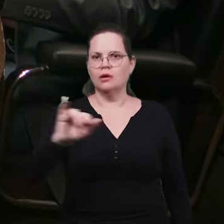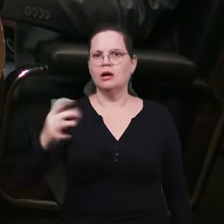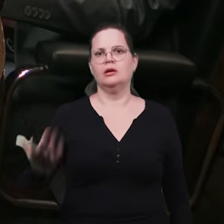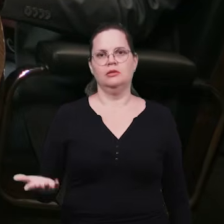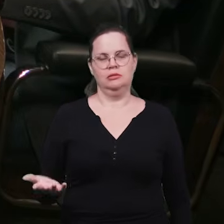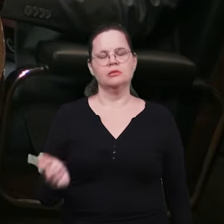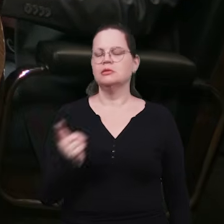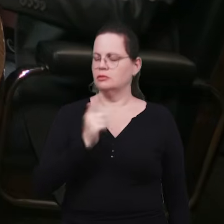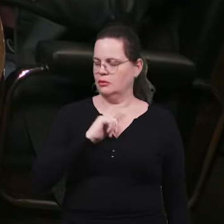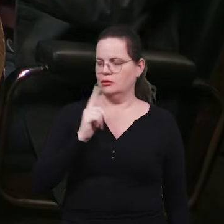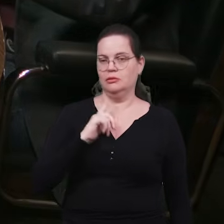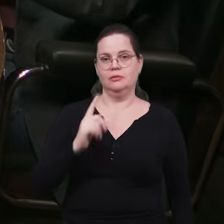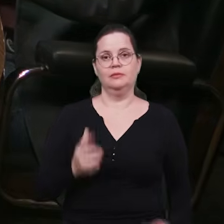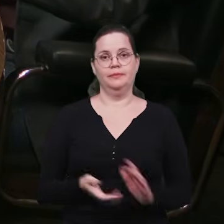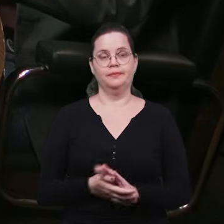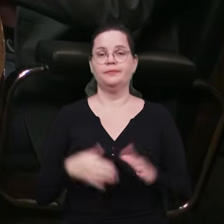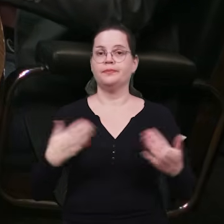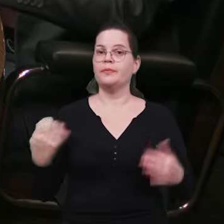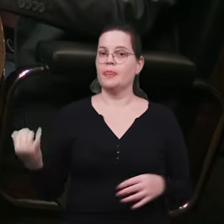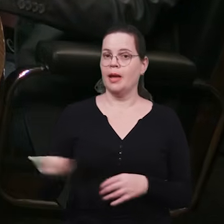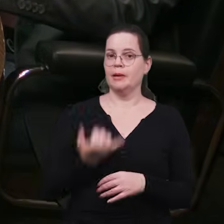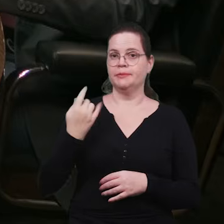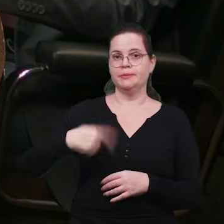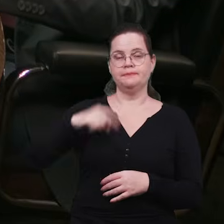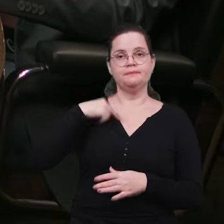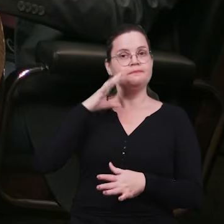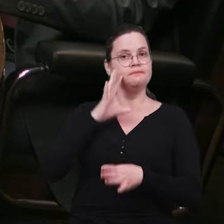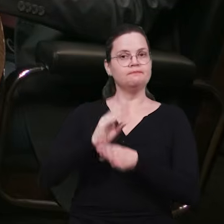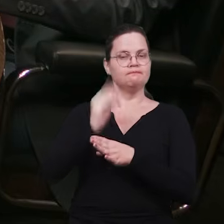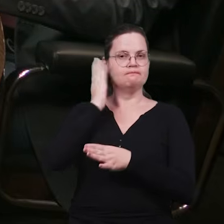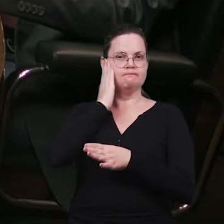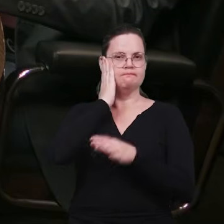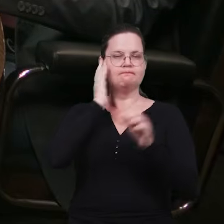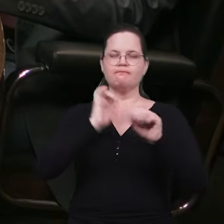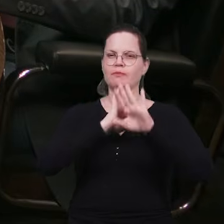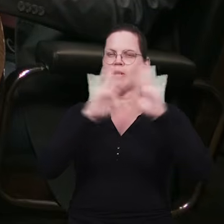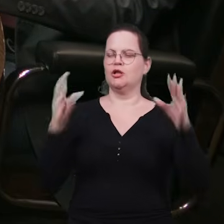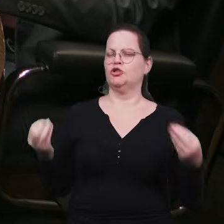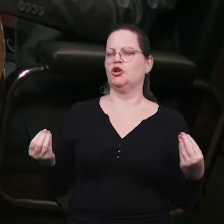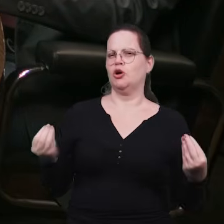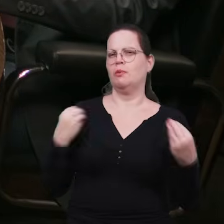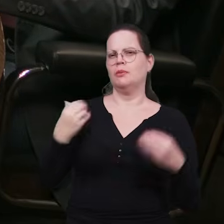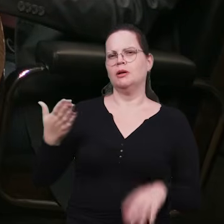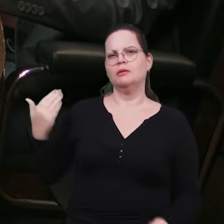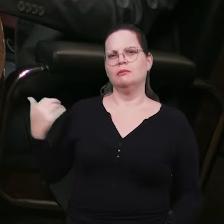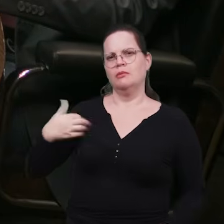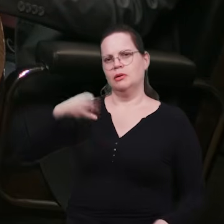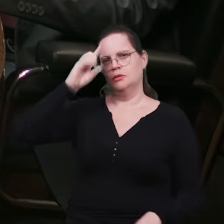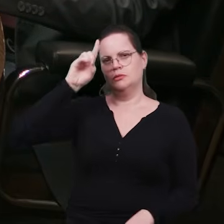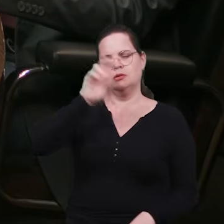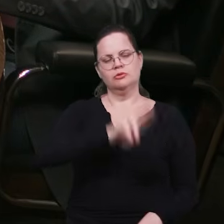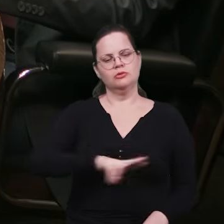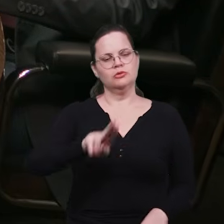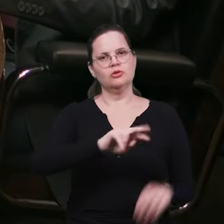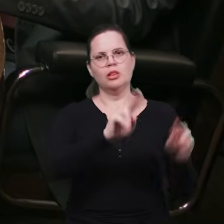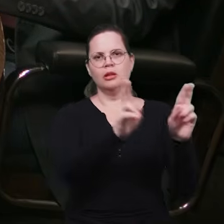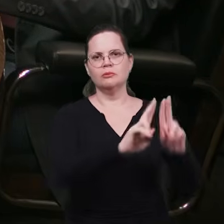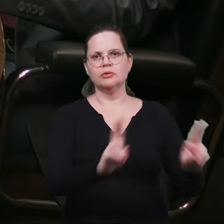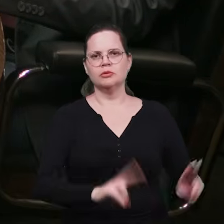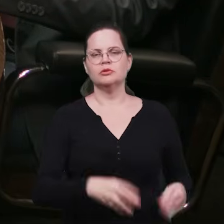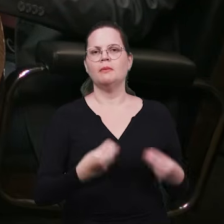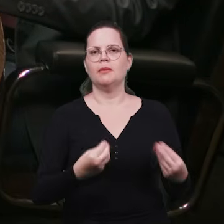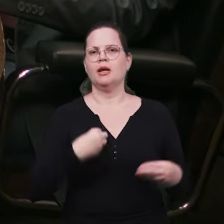Então, é importante nós entendermos como que se usou lá Nabucodonosor para aplicar os juízos ao povo do